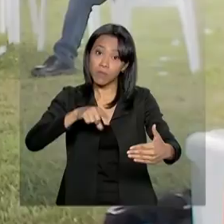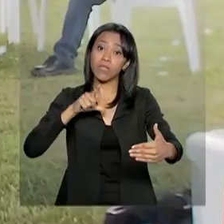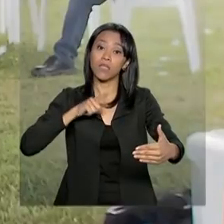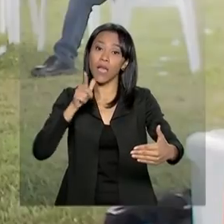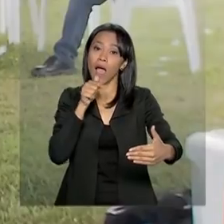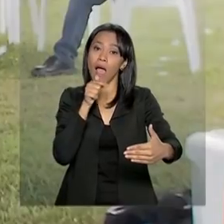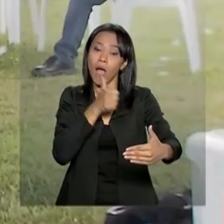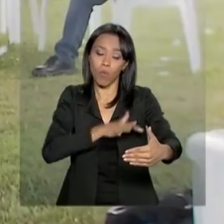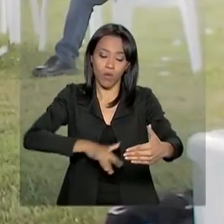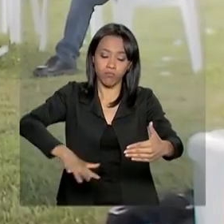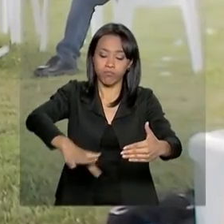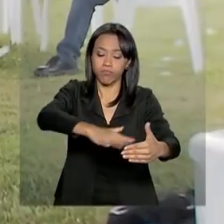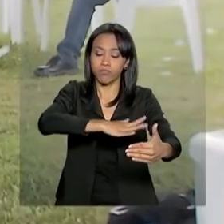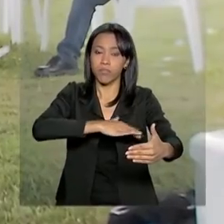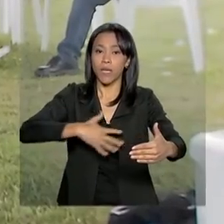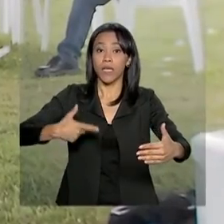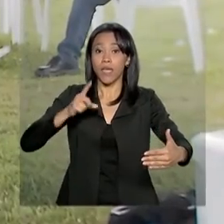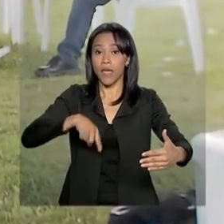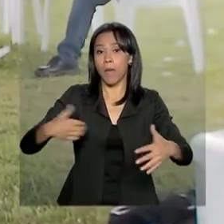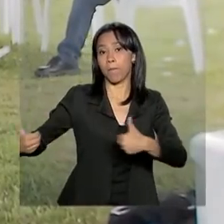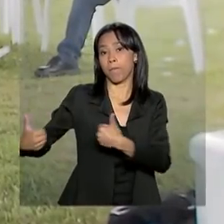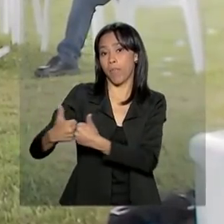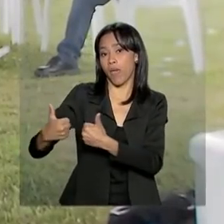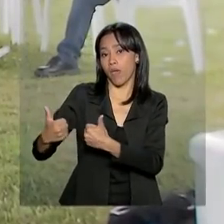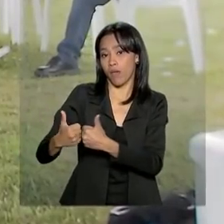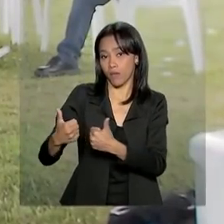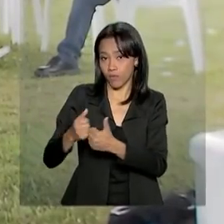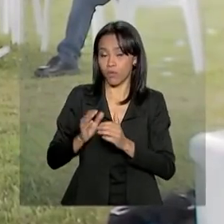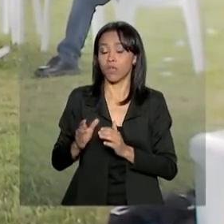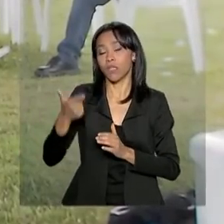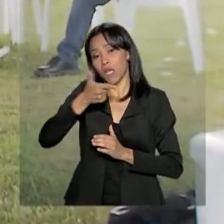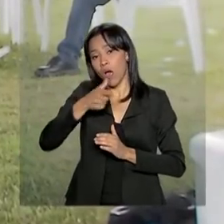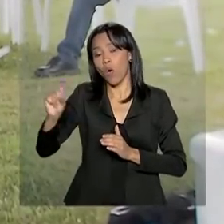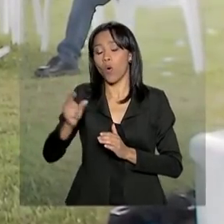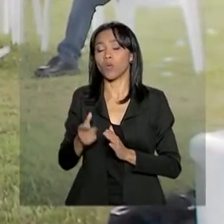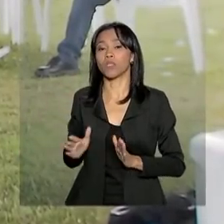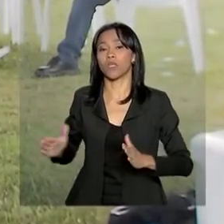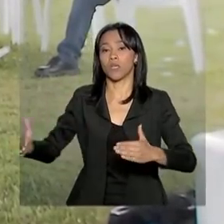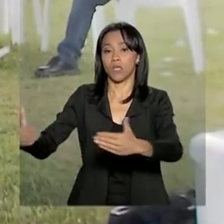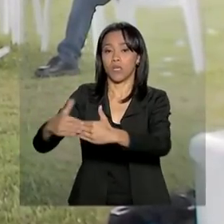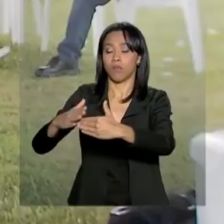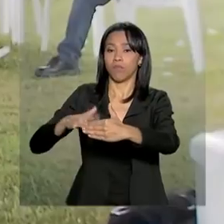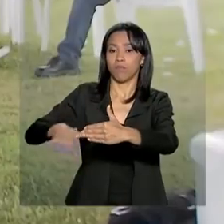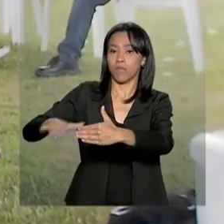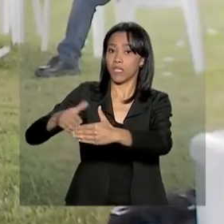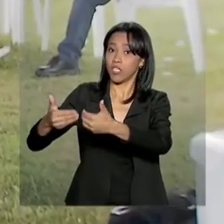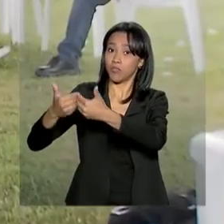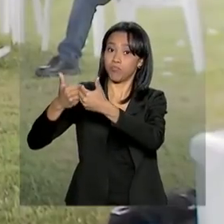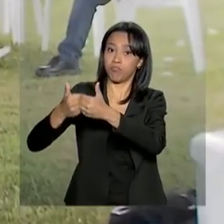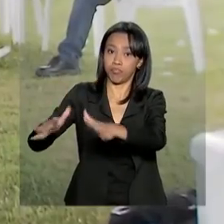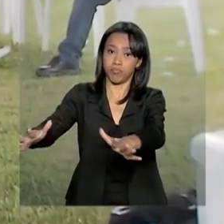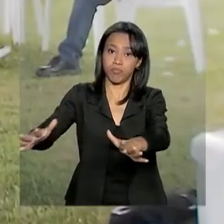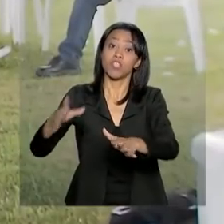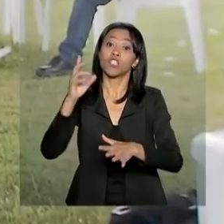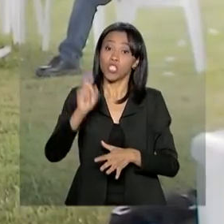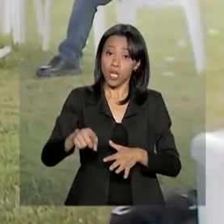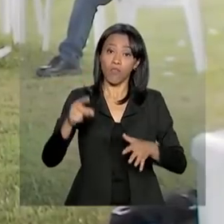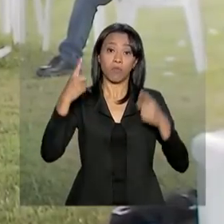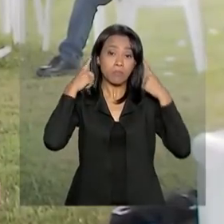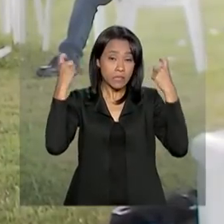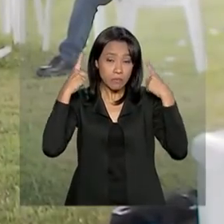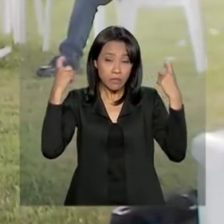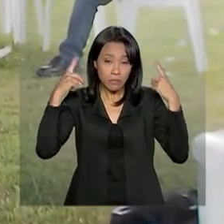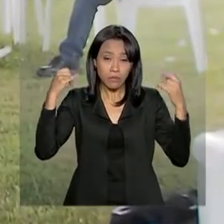água, que fica próxima à barragem que foi rompida na última sexta-feira e no domingo, inclusive, chegou-se a soar o alerta para evacuação